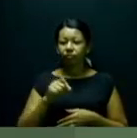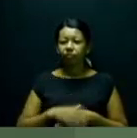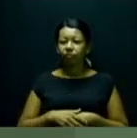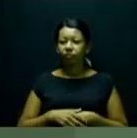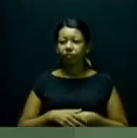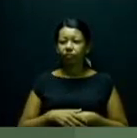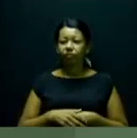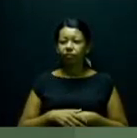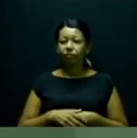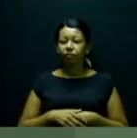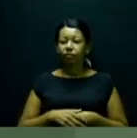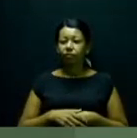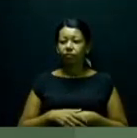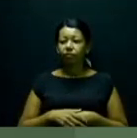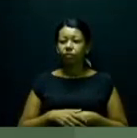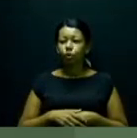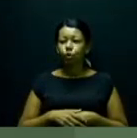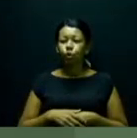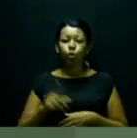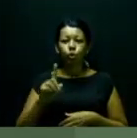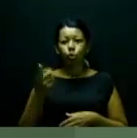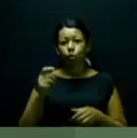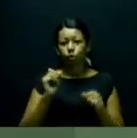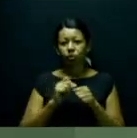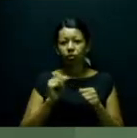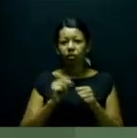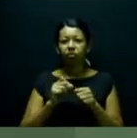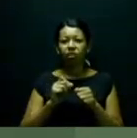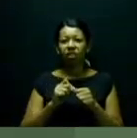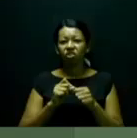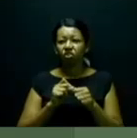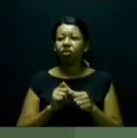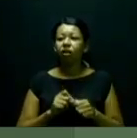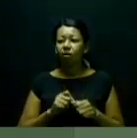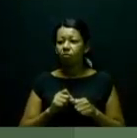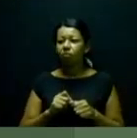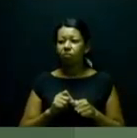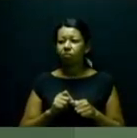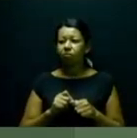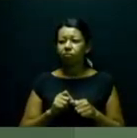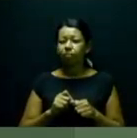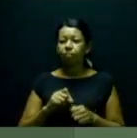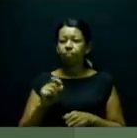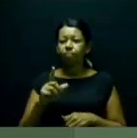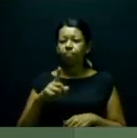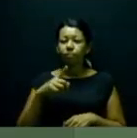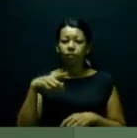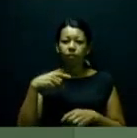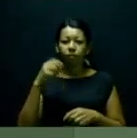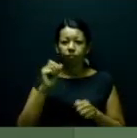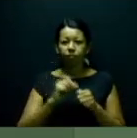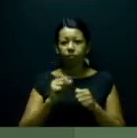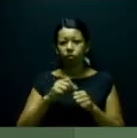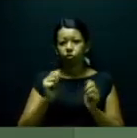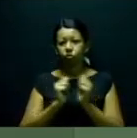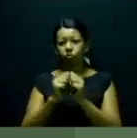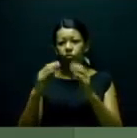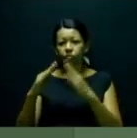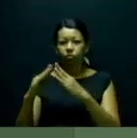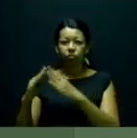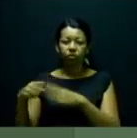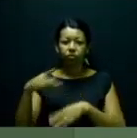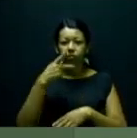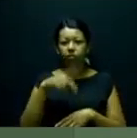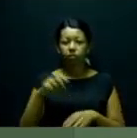dar o transporte, né? Isso estão fazendo. Então, essa criança está sendo levada por vizinhos aí. A gente tem dado uma